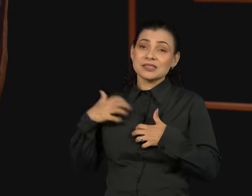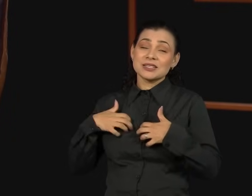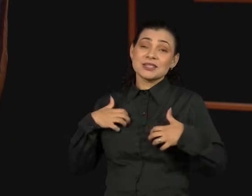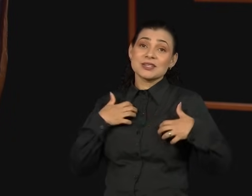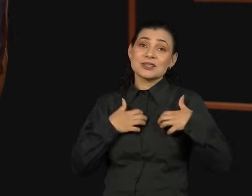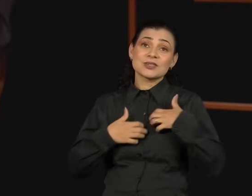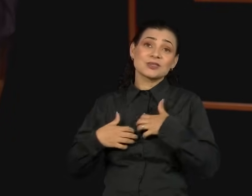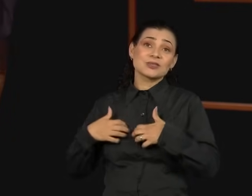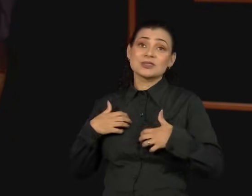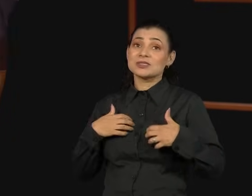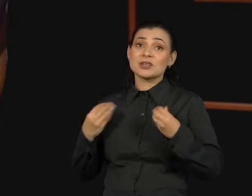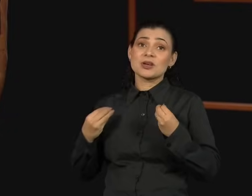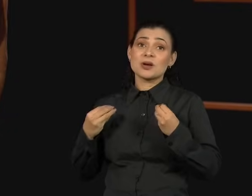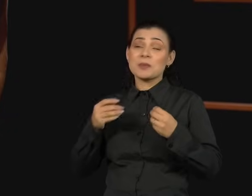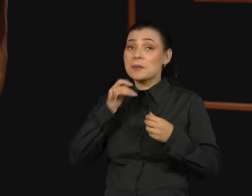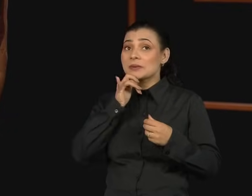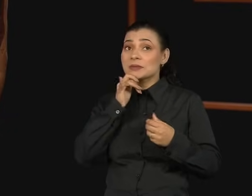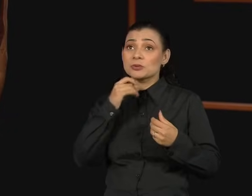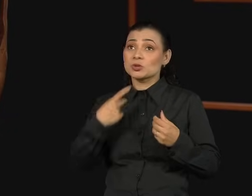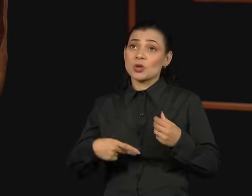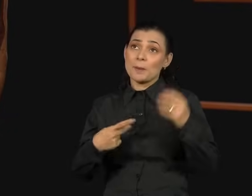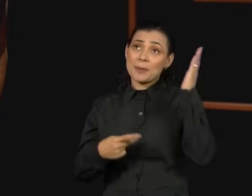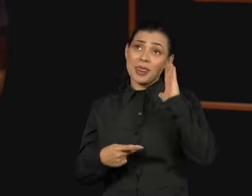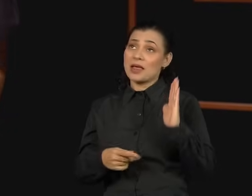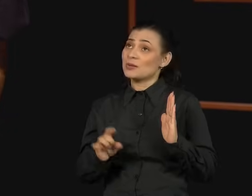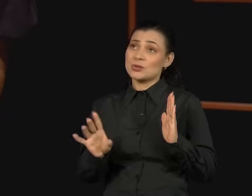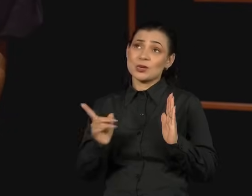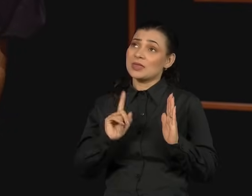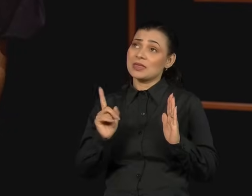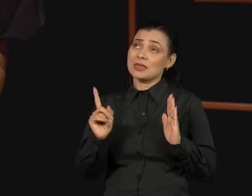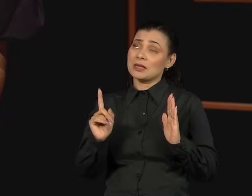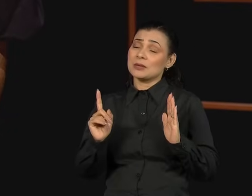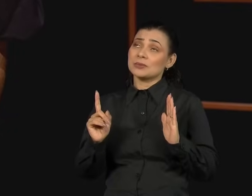o estado do mundo, não só no Brasil, mas